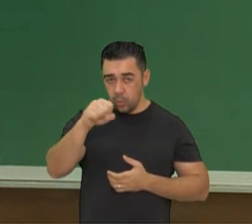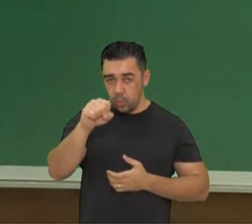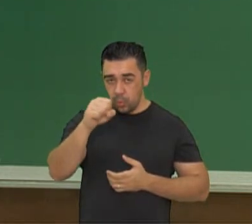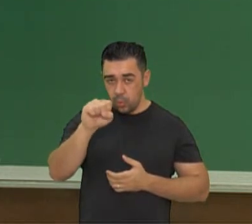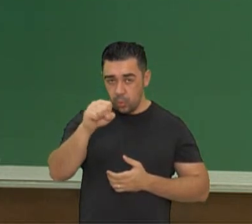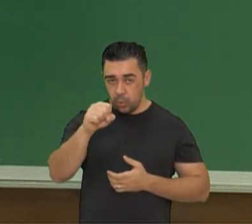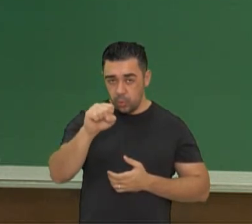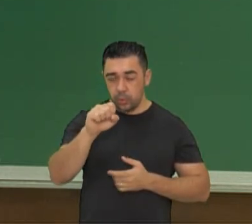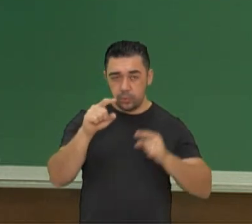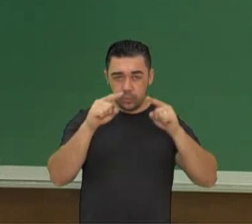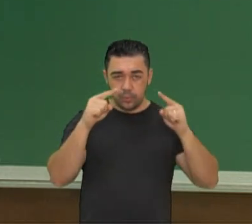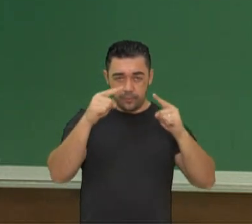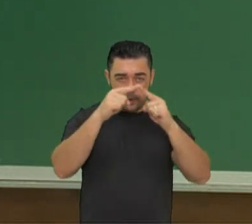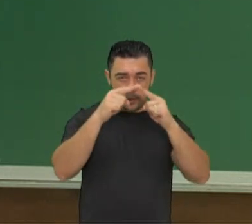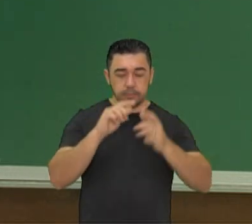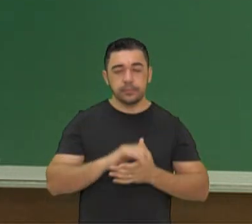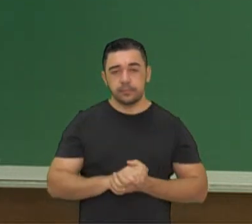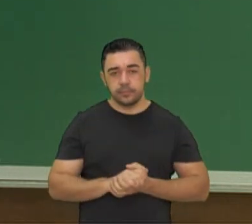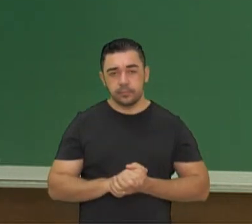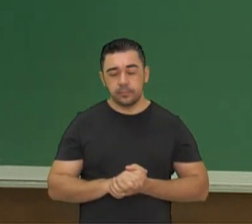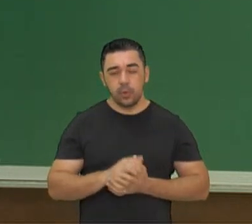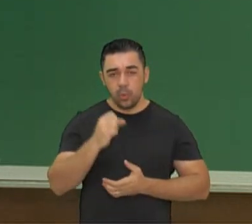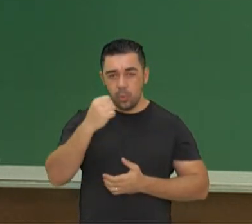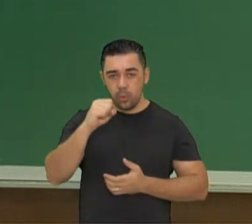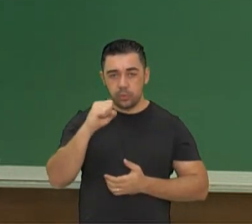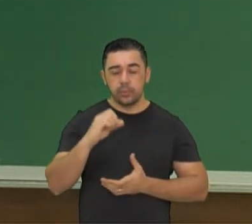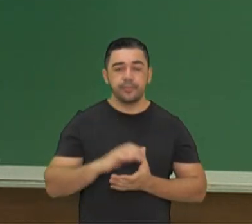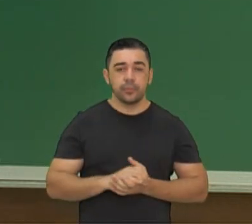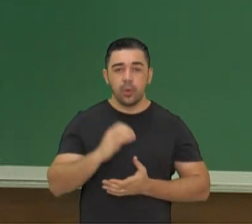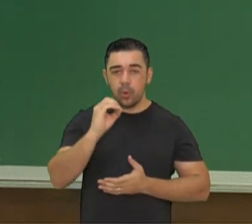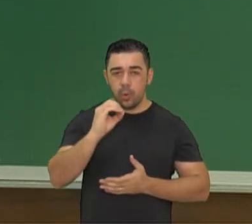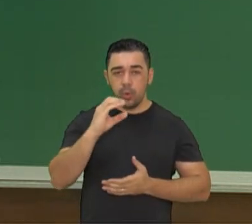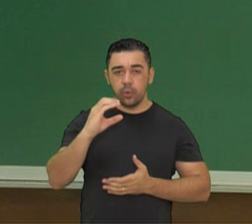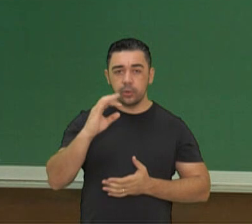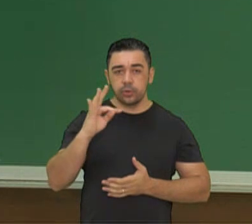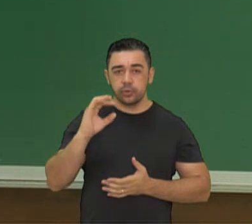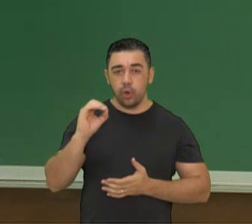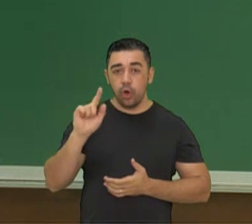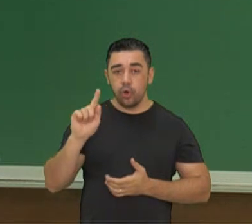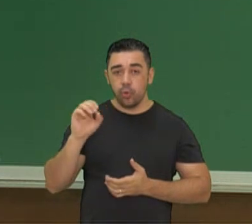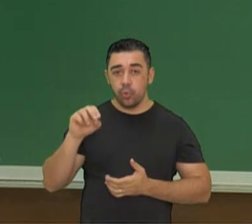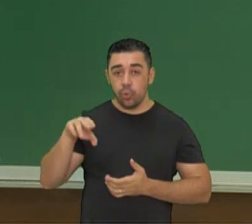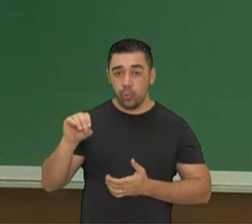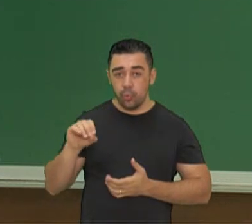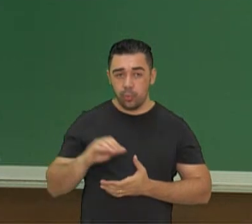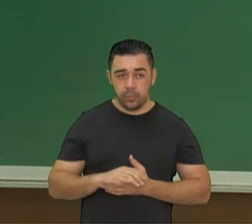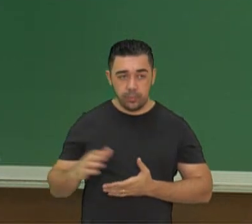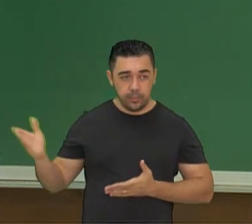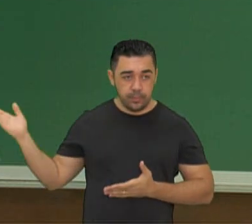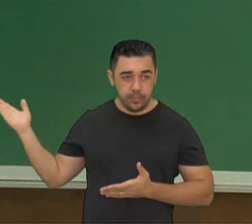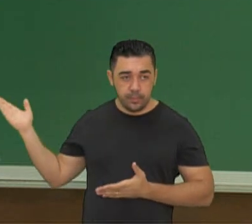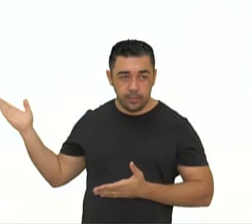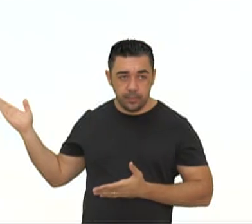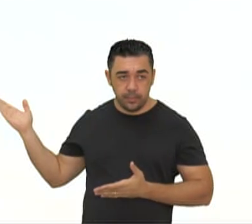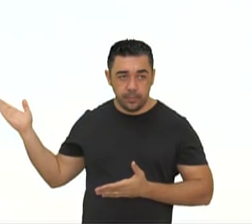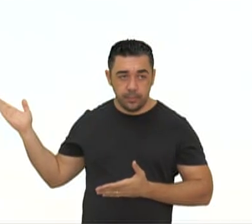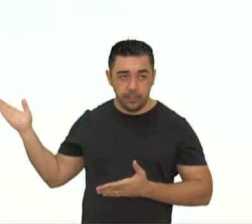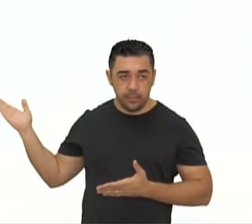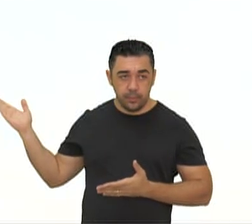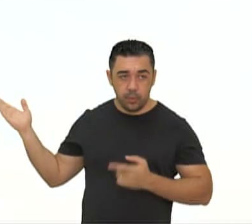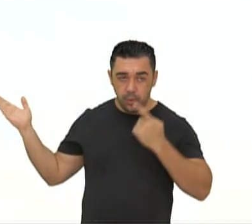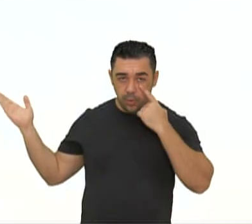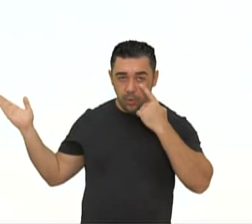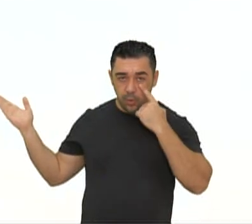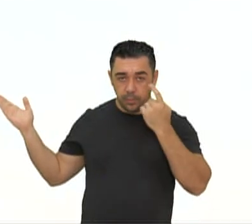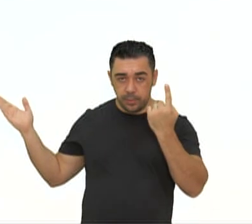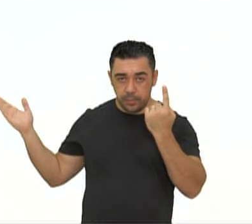vértices, certo? 8 lados, portanto, um octógono. Vamos conferir a resposta? Dá uma olhadinha lá,